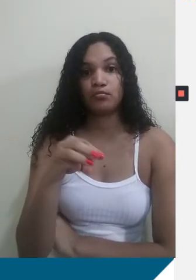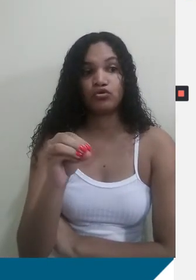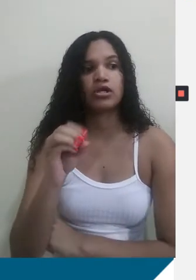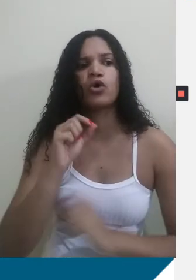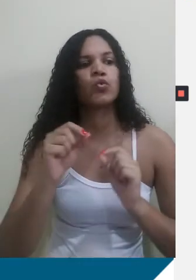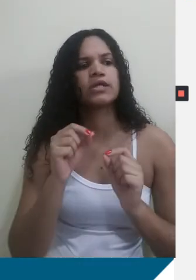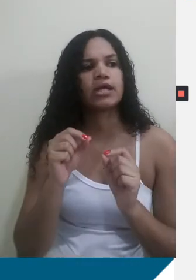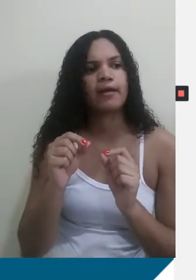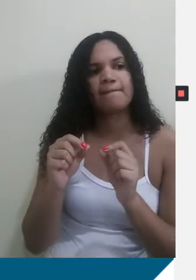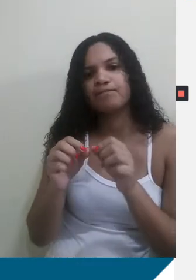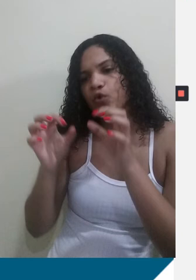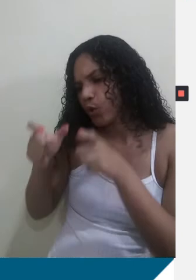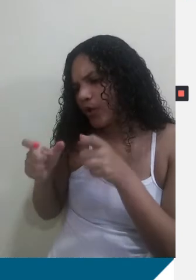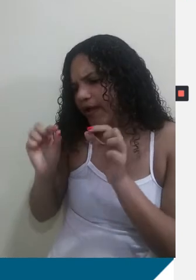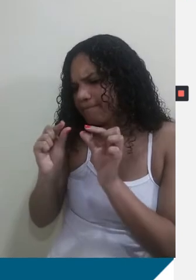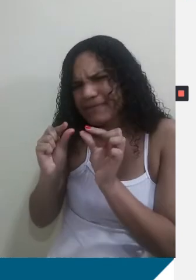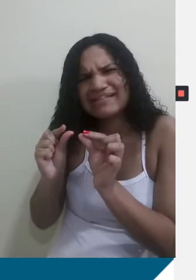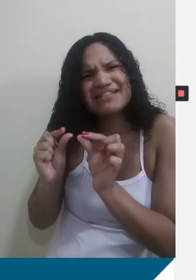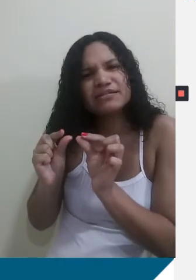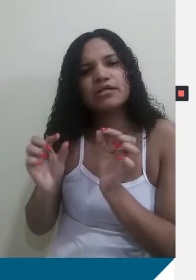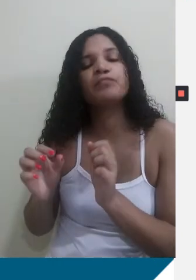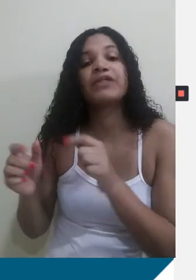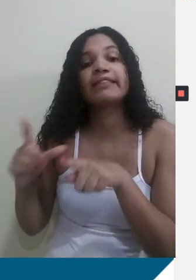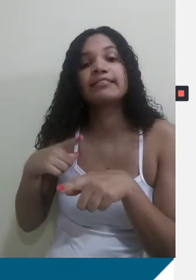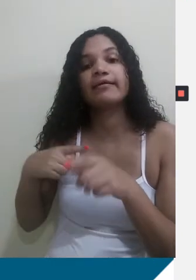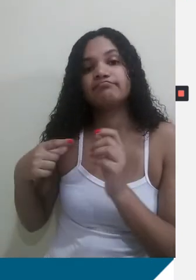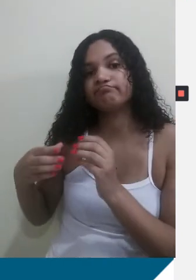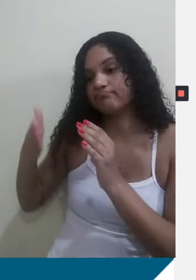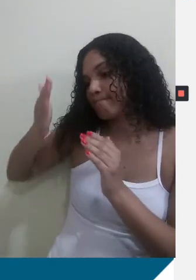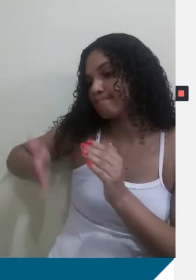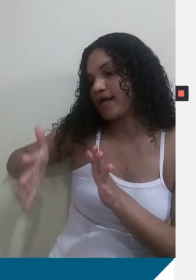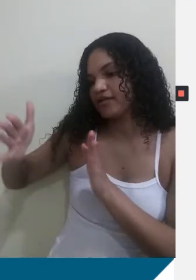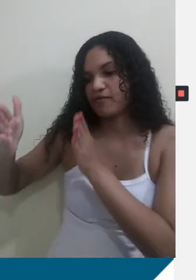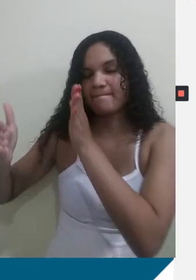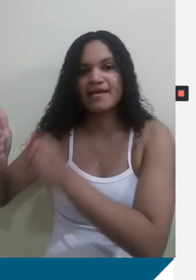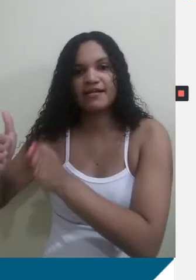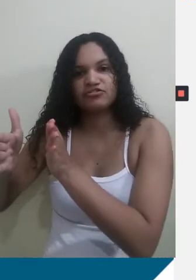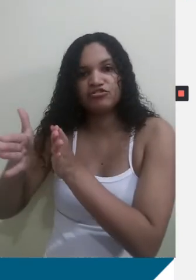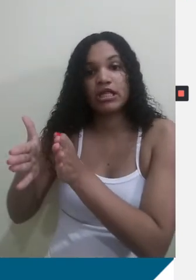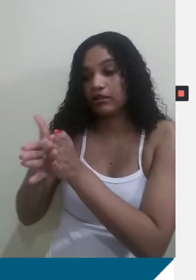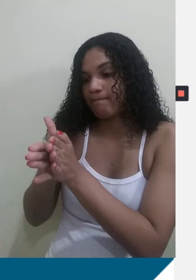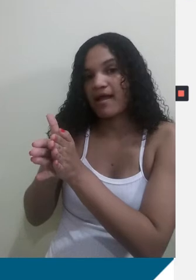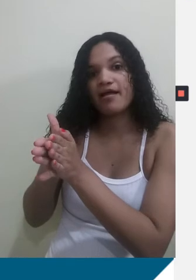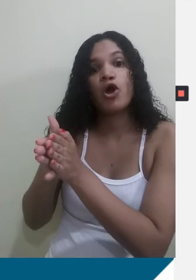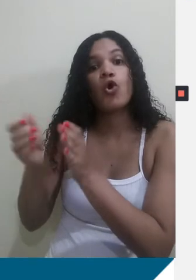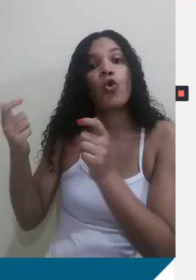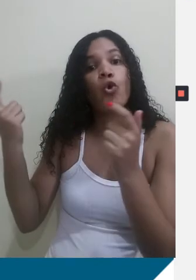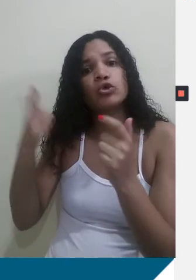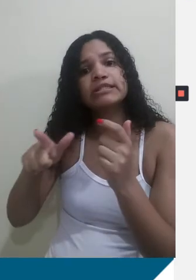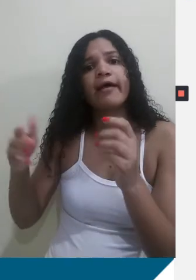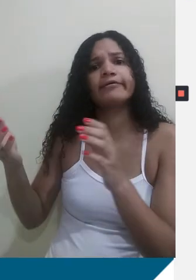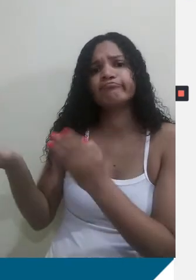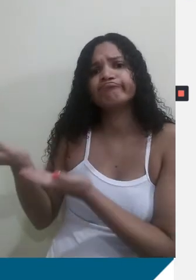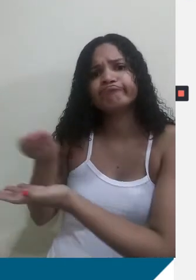vesículas, pequenos canalículos, melhor dizendo, entre uma parede celular e outra, que permite o quê? Difusão